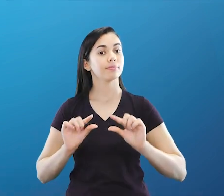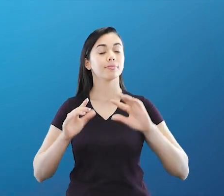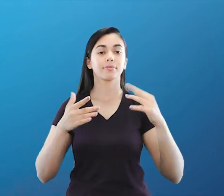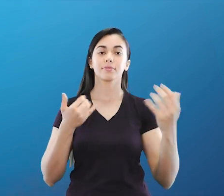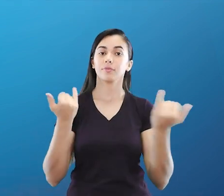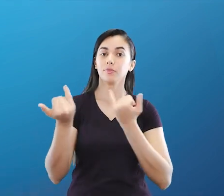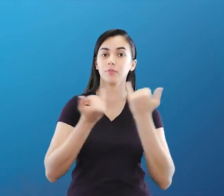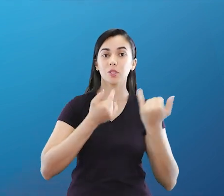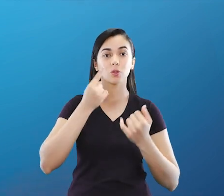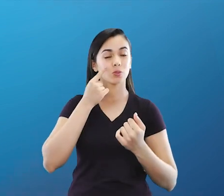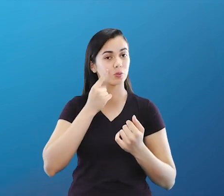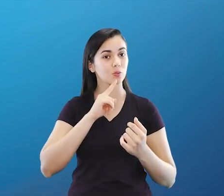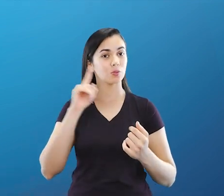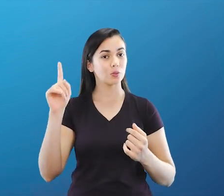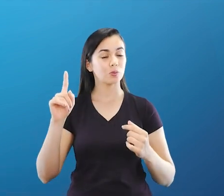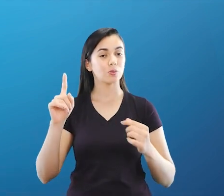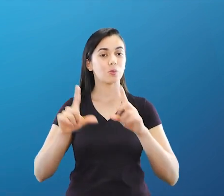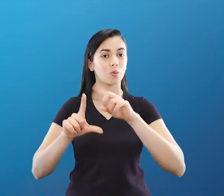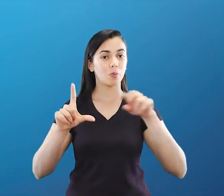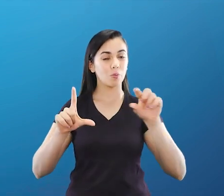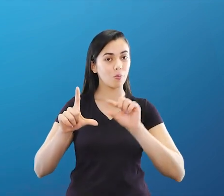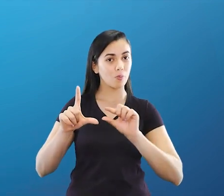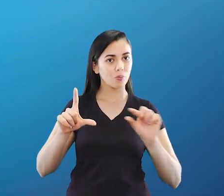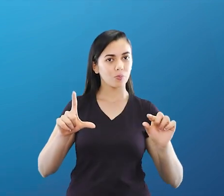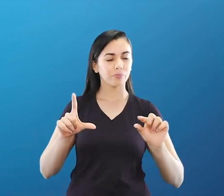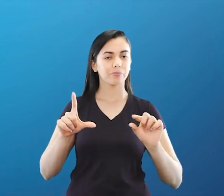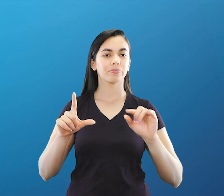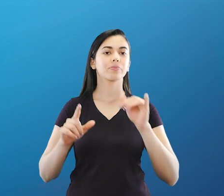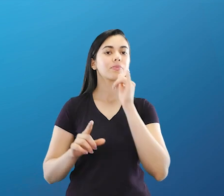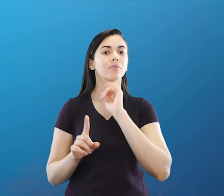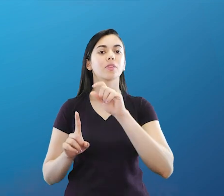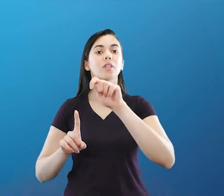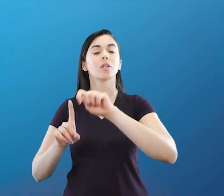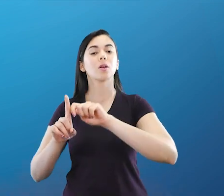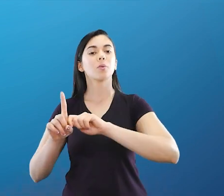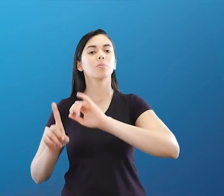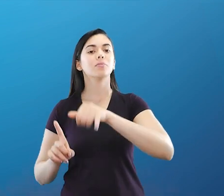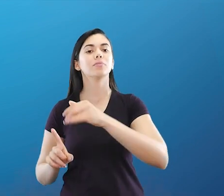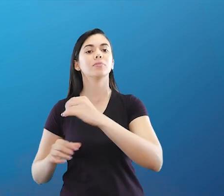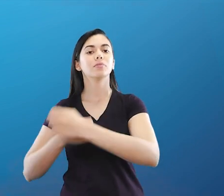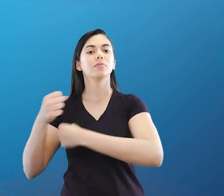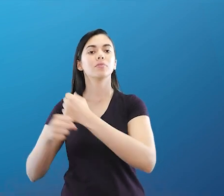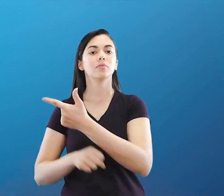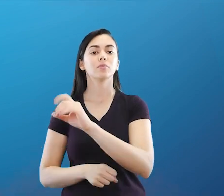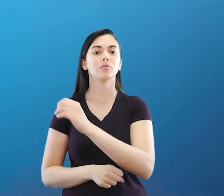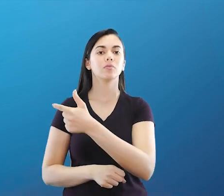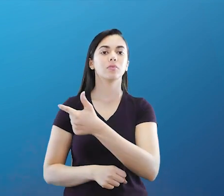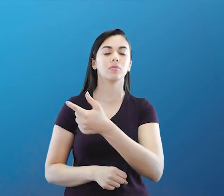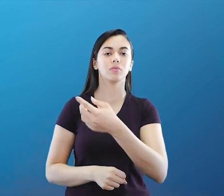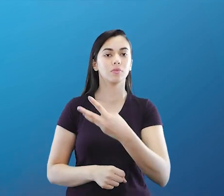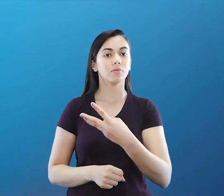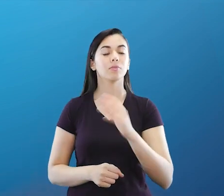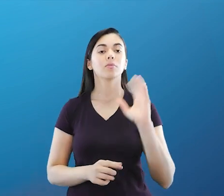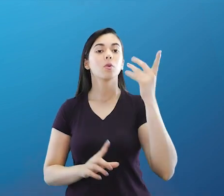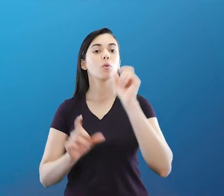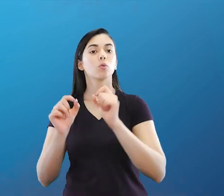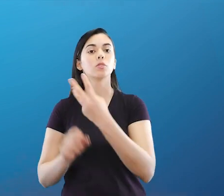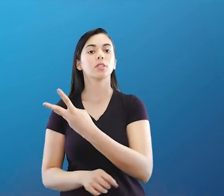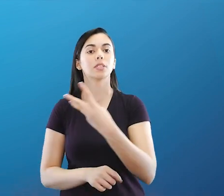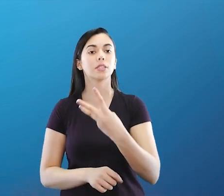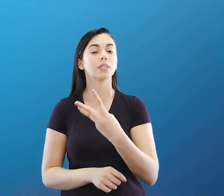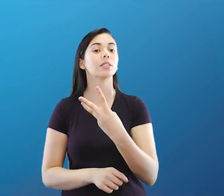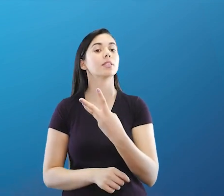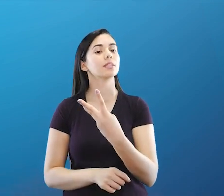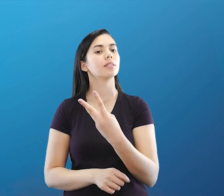Essa informação que está logo abaixo no gráfico. Em janeiro de 2023, aconteceram 36 mortes